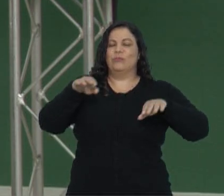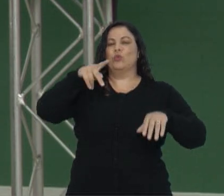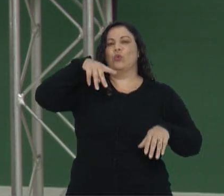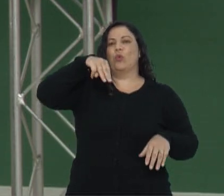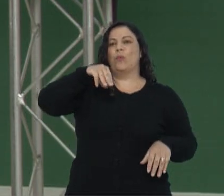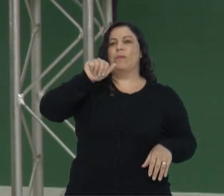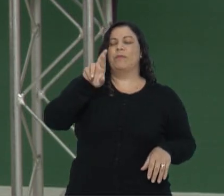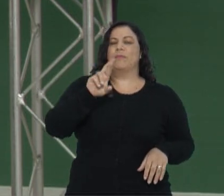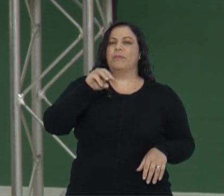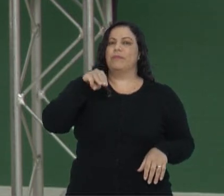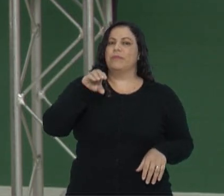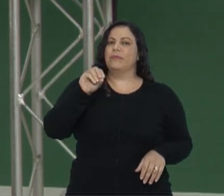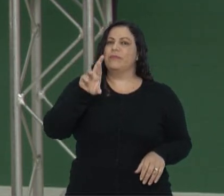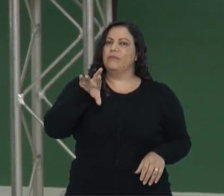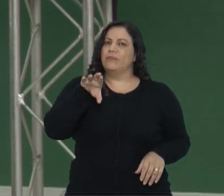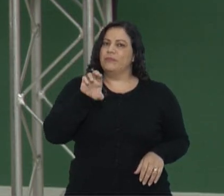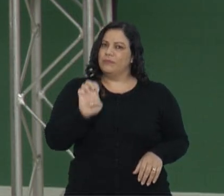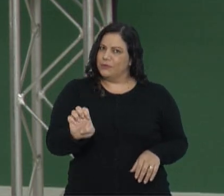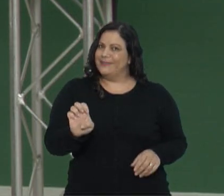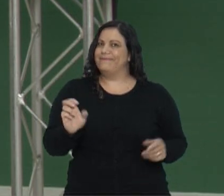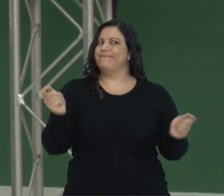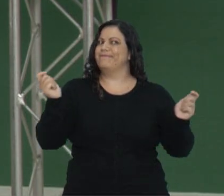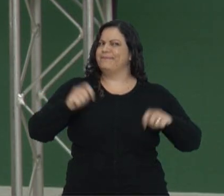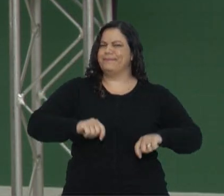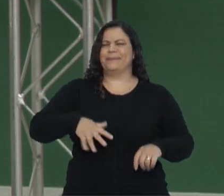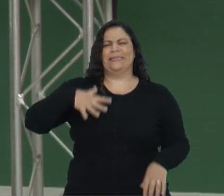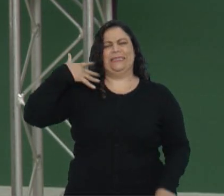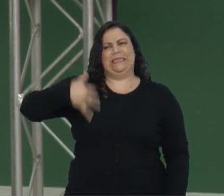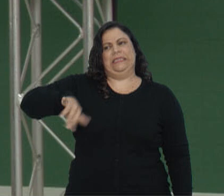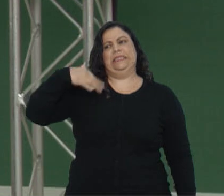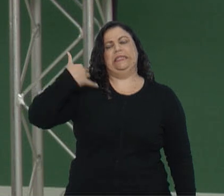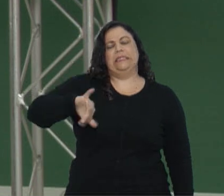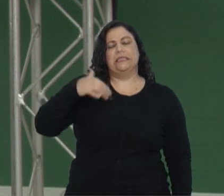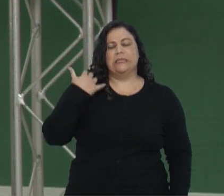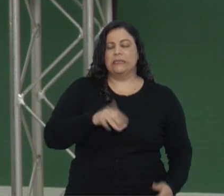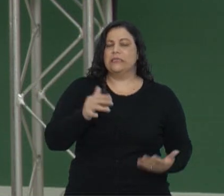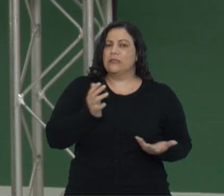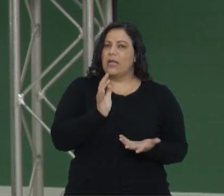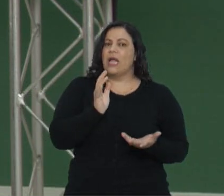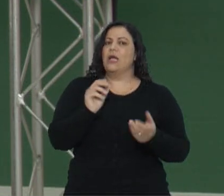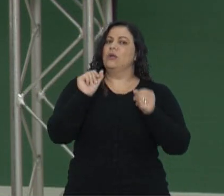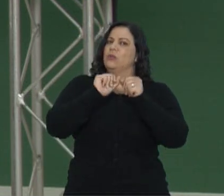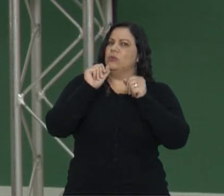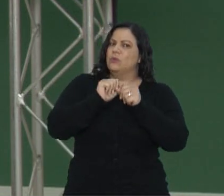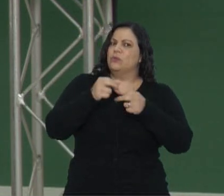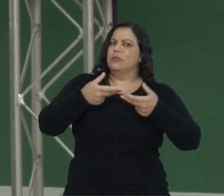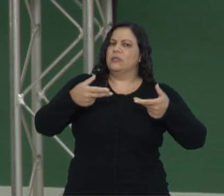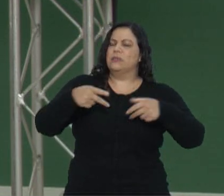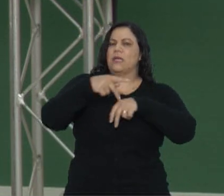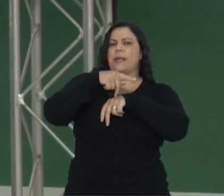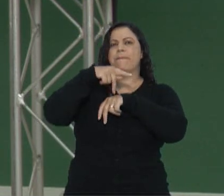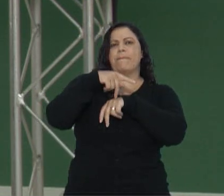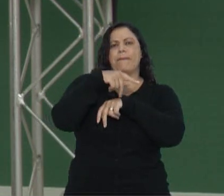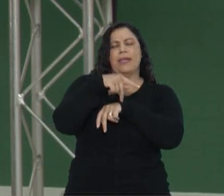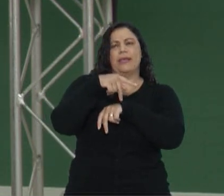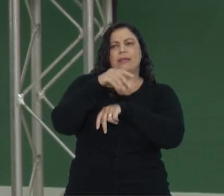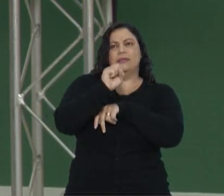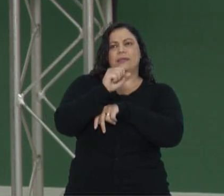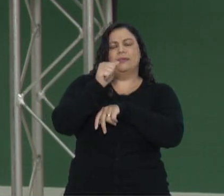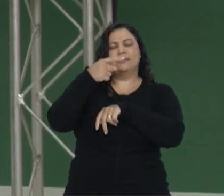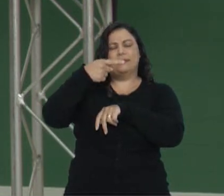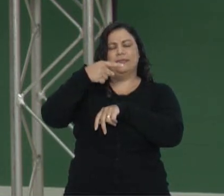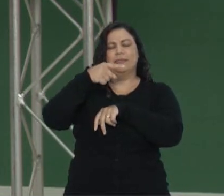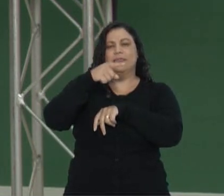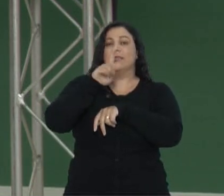regiões ricas, tá? Mas era muito caro para importar o mármore. Então fazia no pedra-sabão, que é uma pedra maleável, fácil de esculpir também,